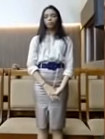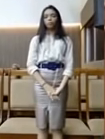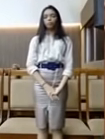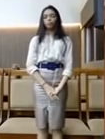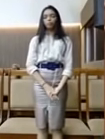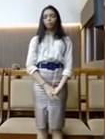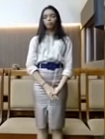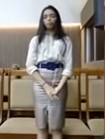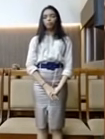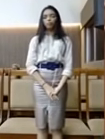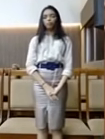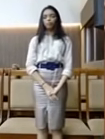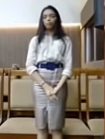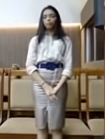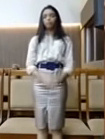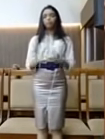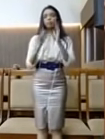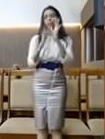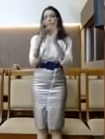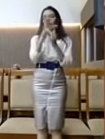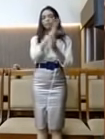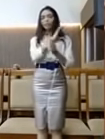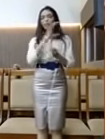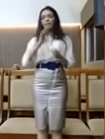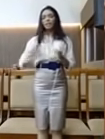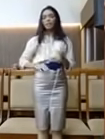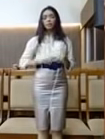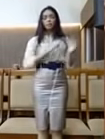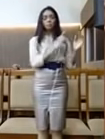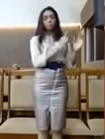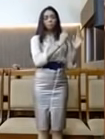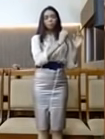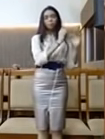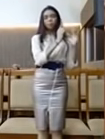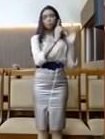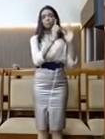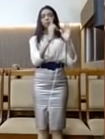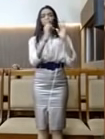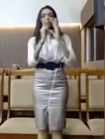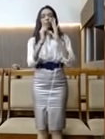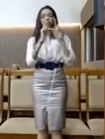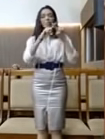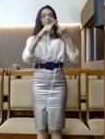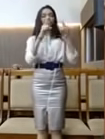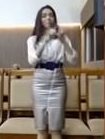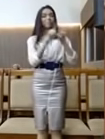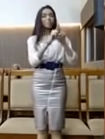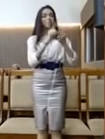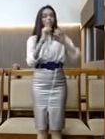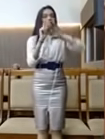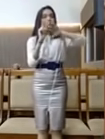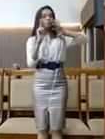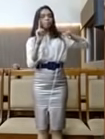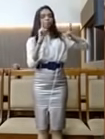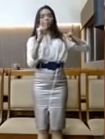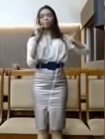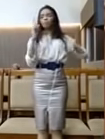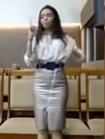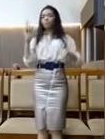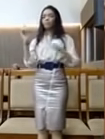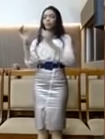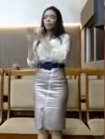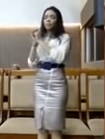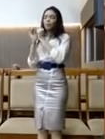estava no meio da multidão mas ele saía da multidão para orar o que te sustentar perante a multidão é a tua comunhão com Deus